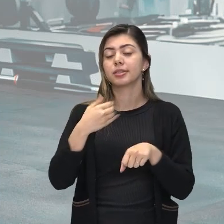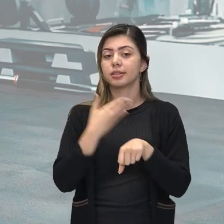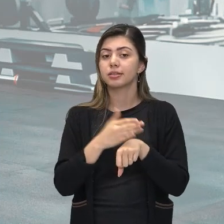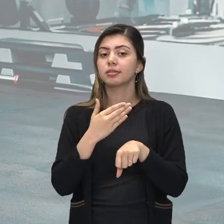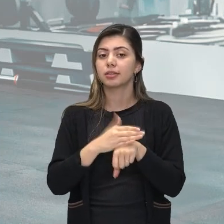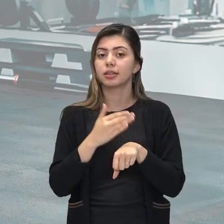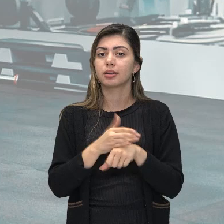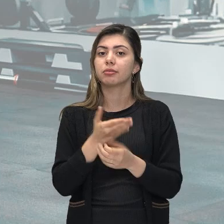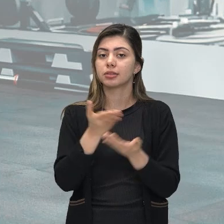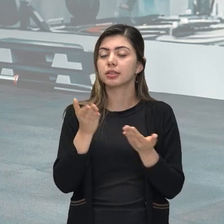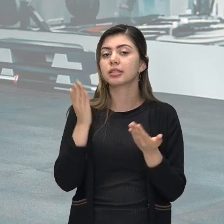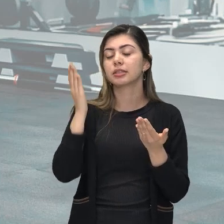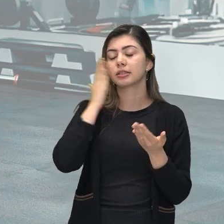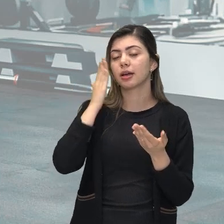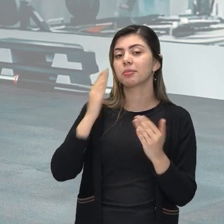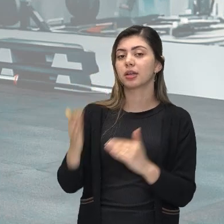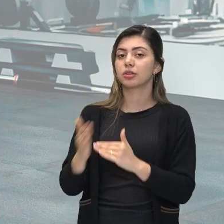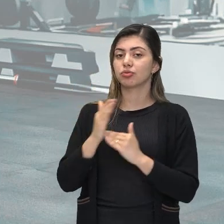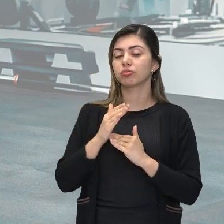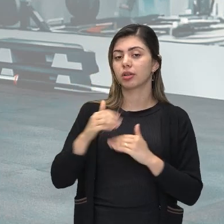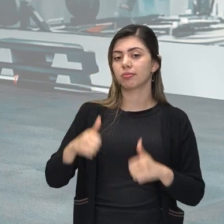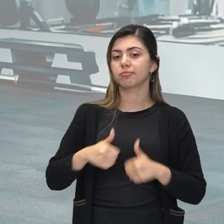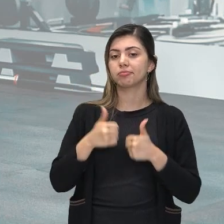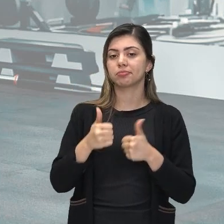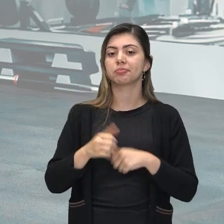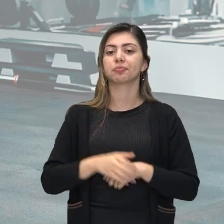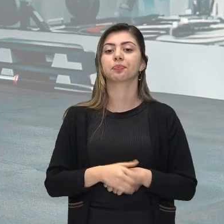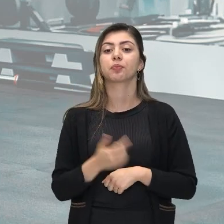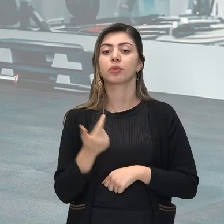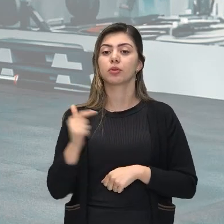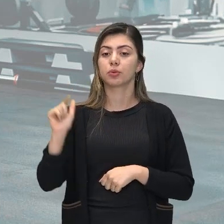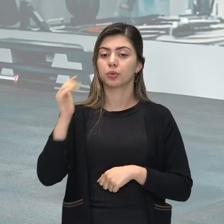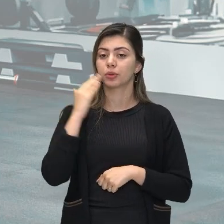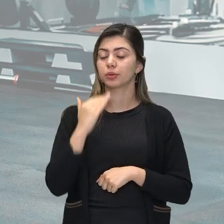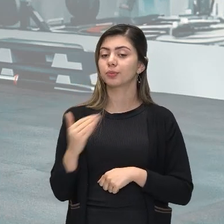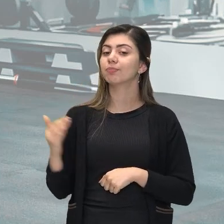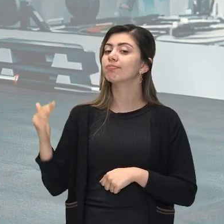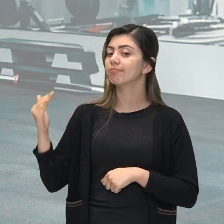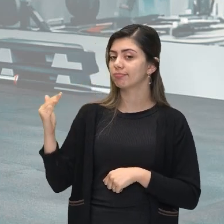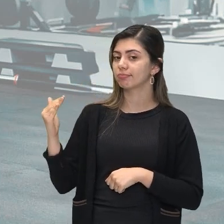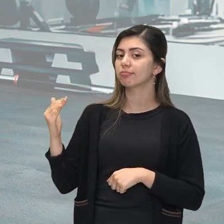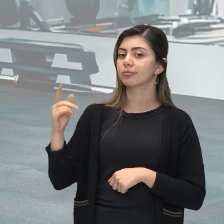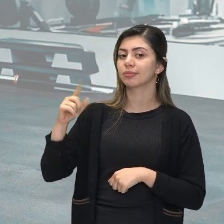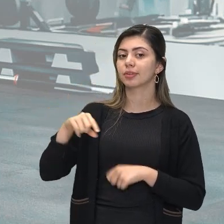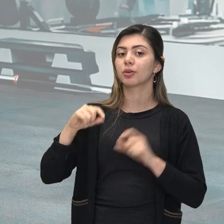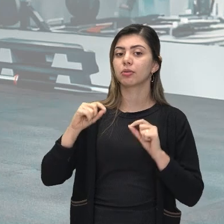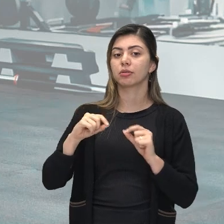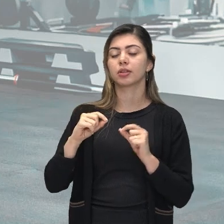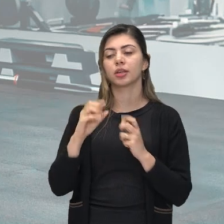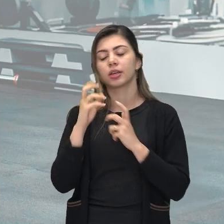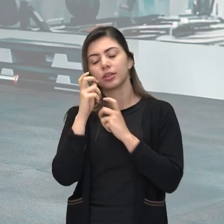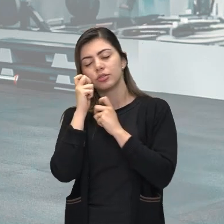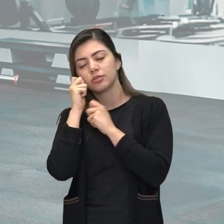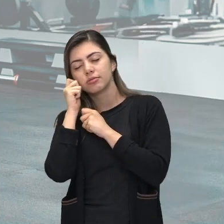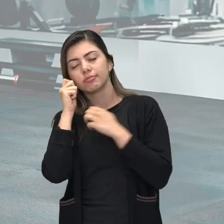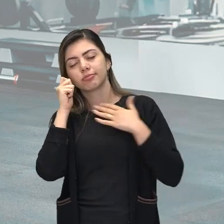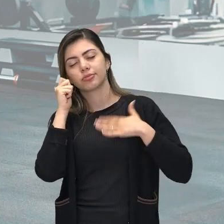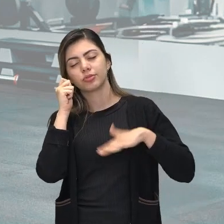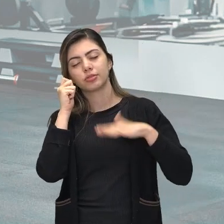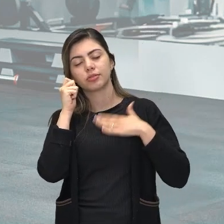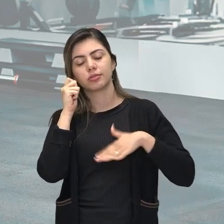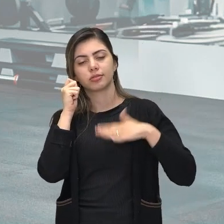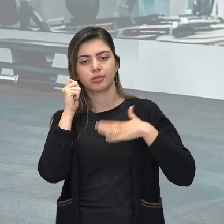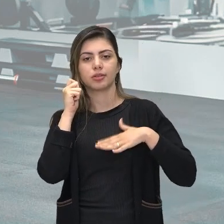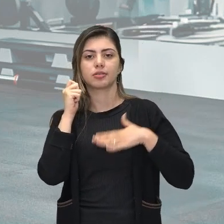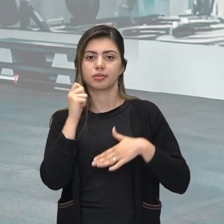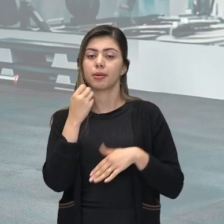que vão ser benéficas para o seu corpo. Descansar corretamente, eu já falei aqui a questão da importância do sono para que a gente